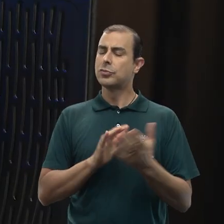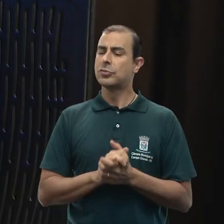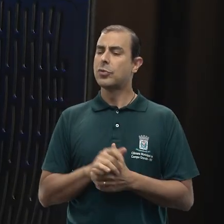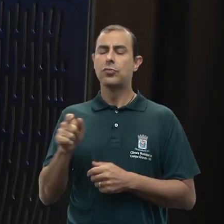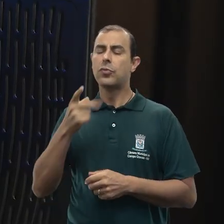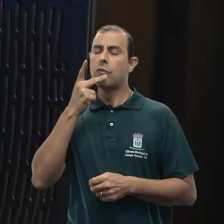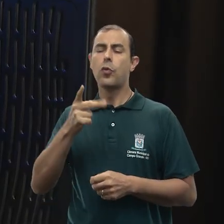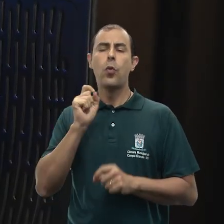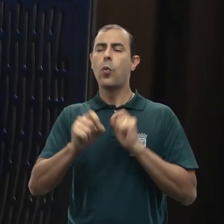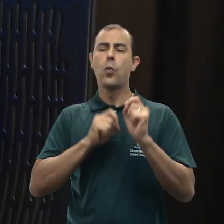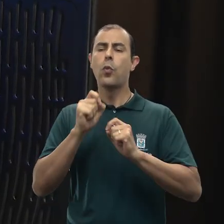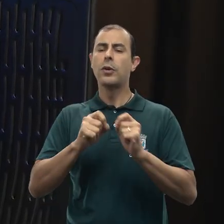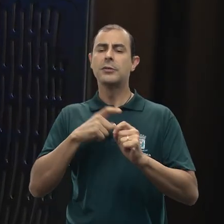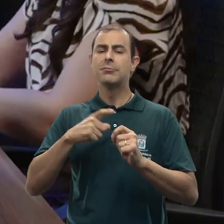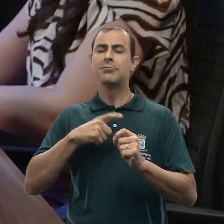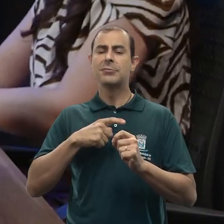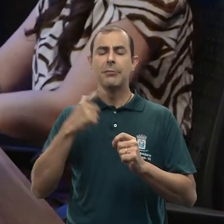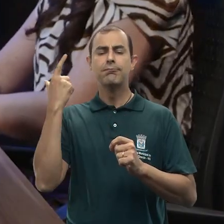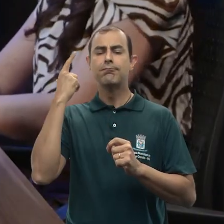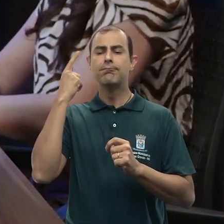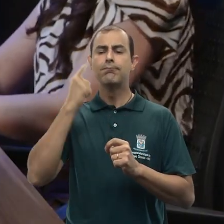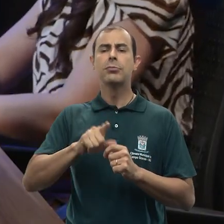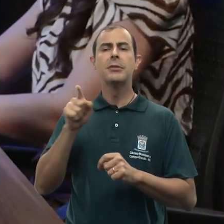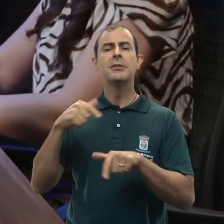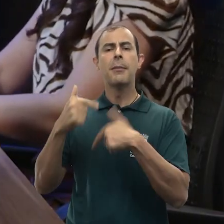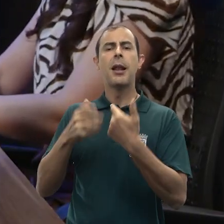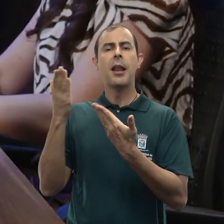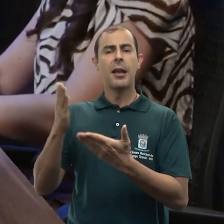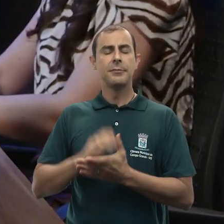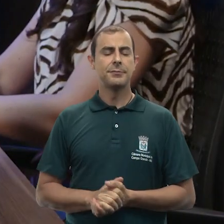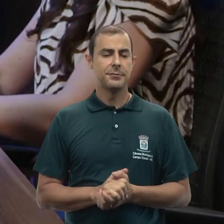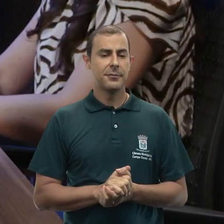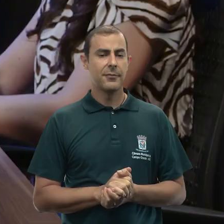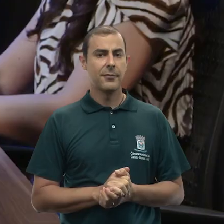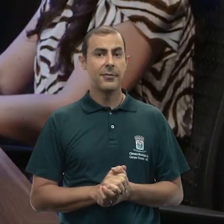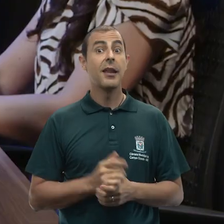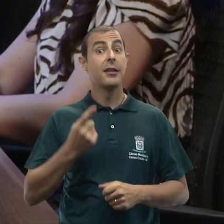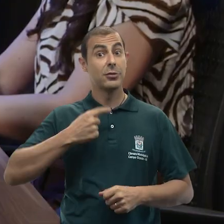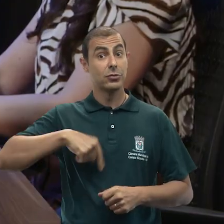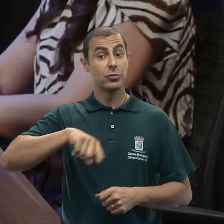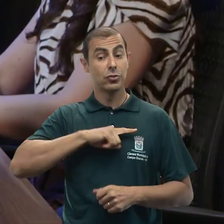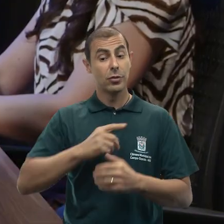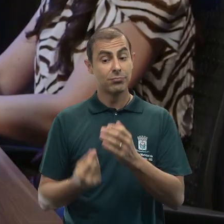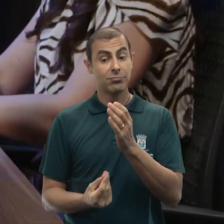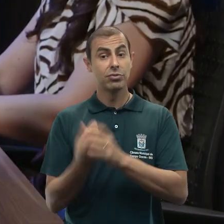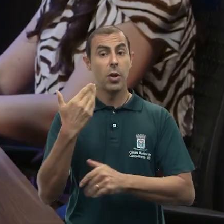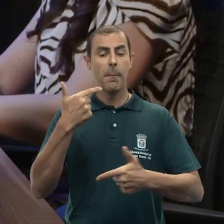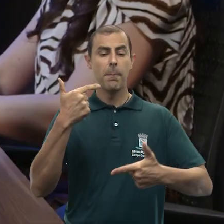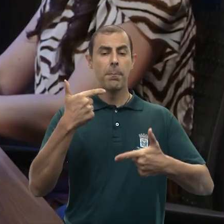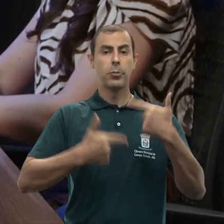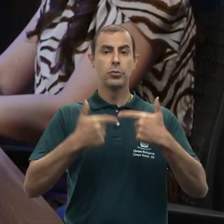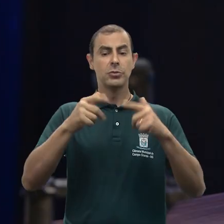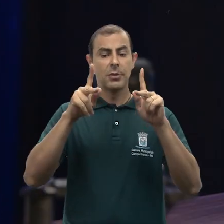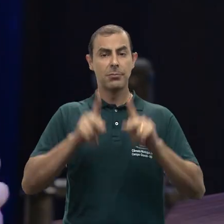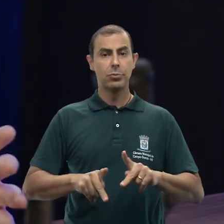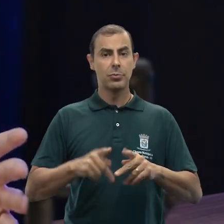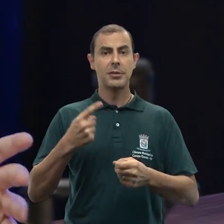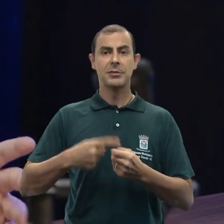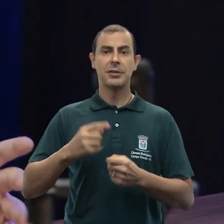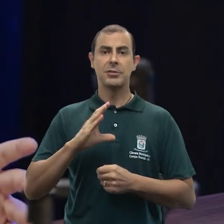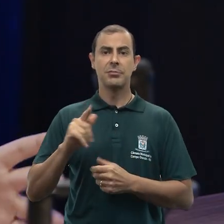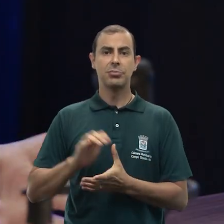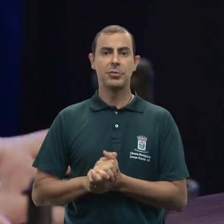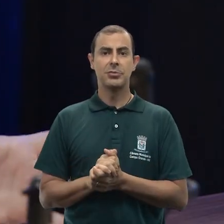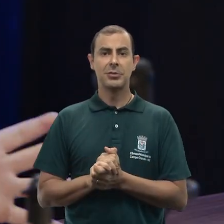dessa função aí de legado para a nossa cidade? Nós criamos uma política pública em Campo Grande. Não é fácil você criar uma